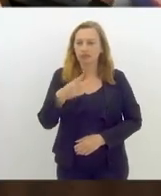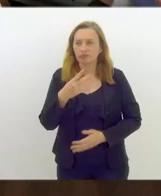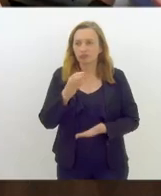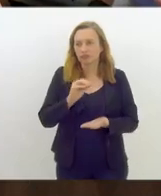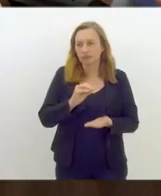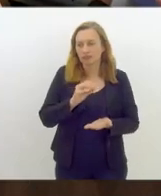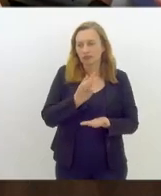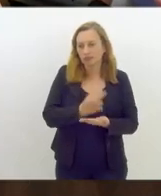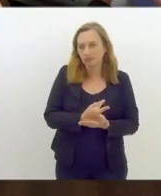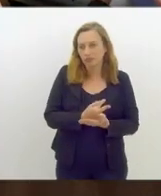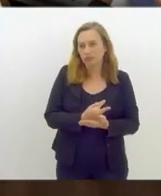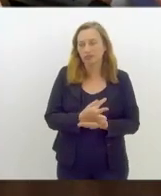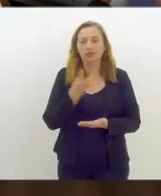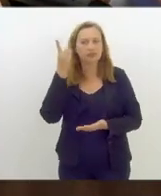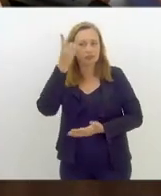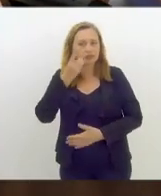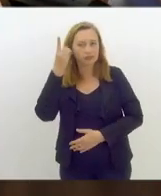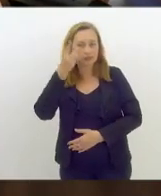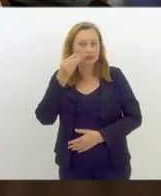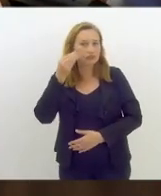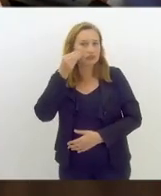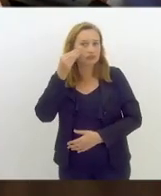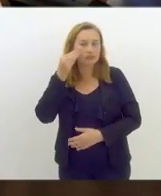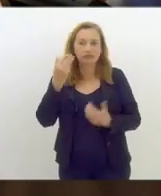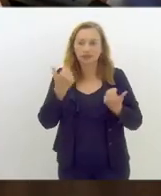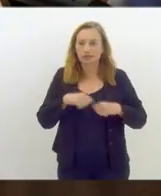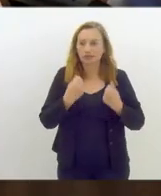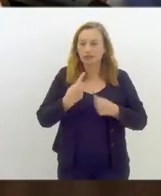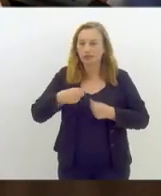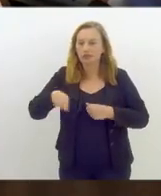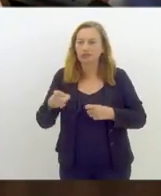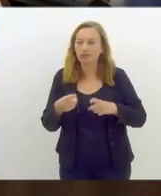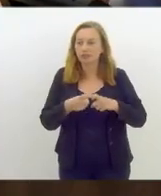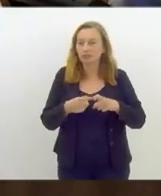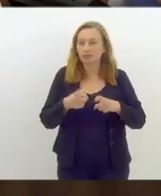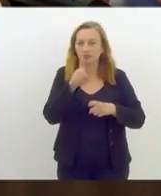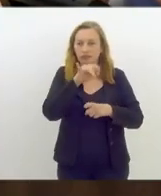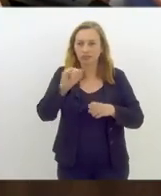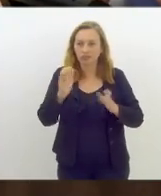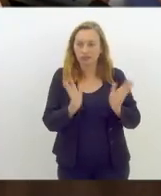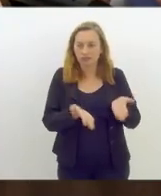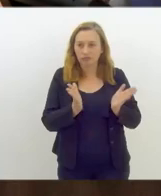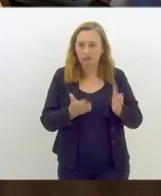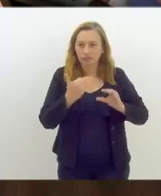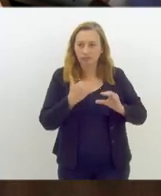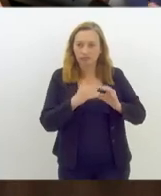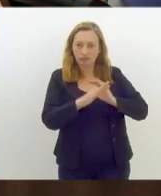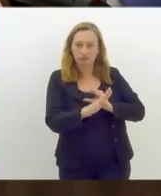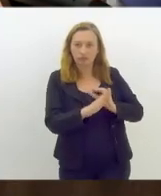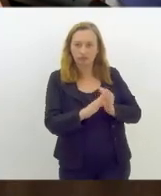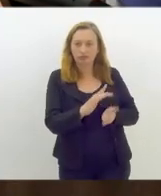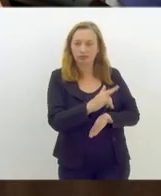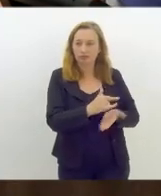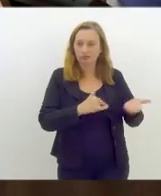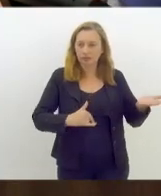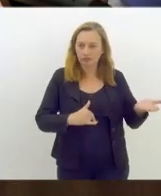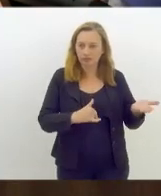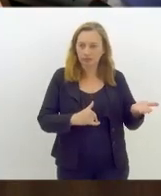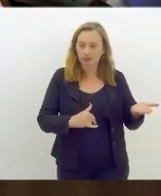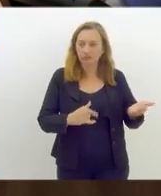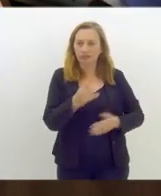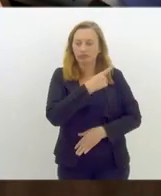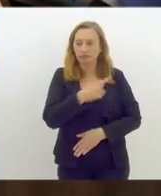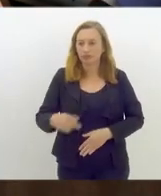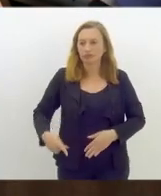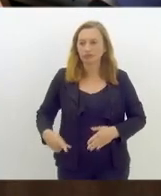deputada Mônica. Ela teve necessidade de uma consulta médica no dia de hoje, pois ela vai encaminhar a documentação para a presidência